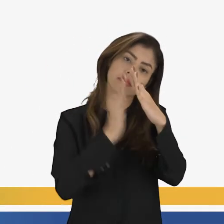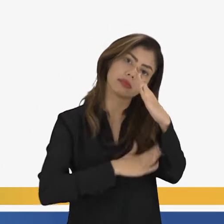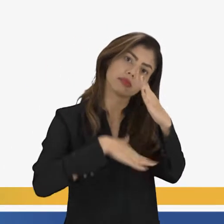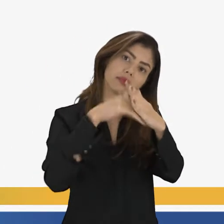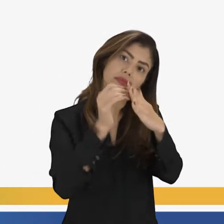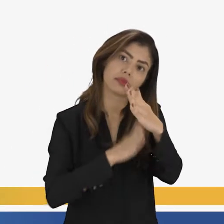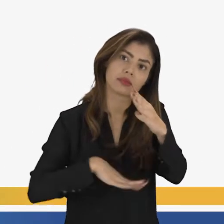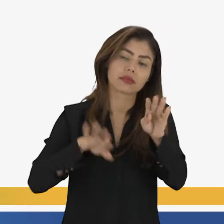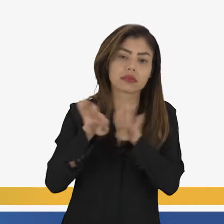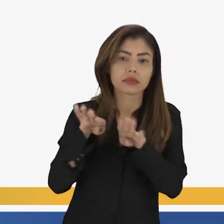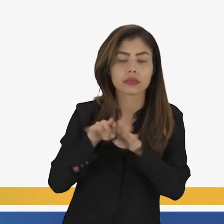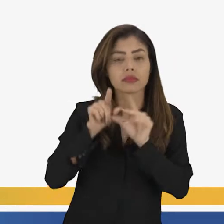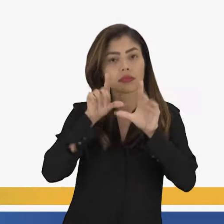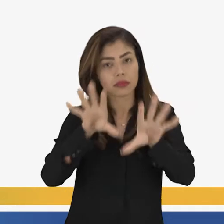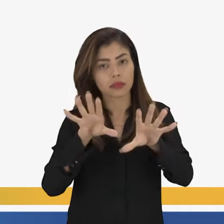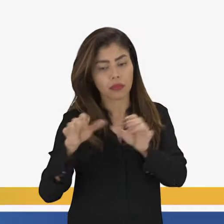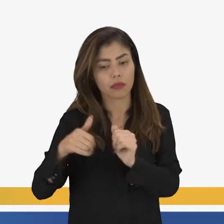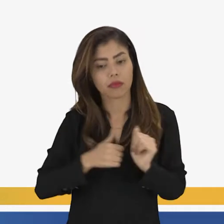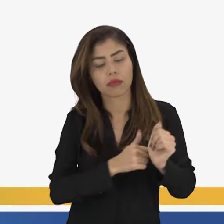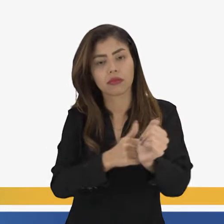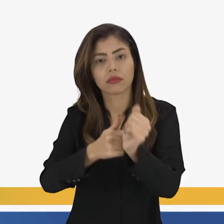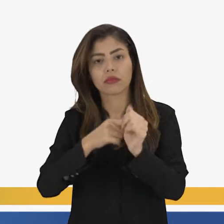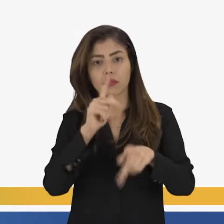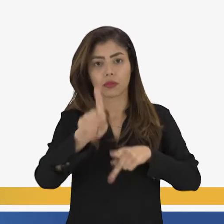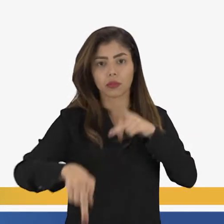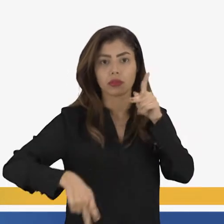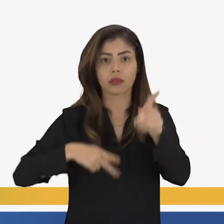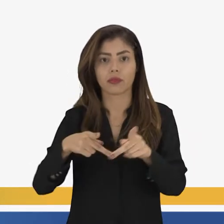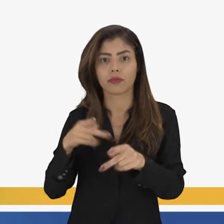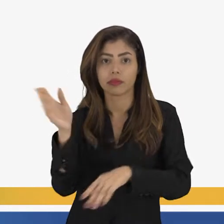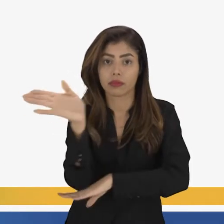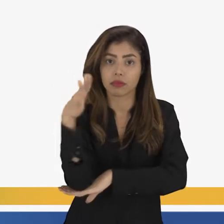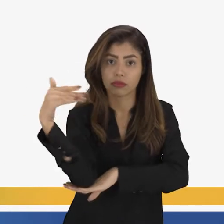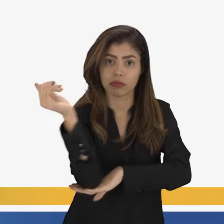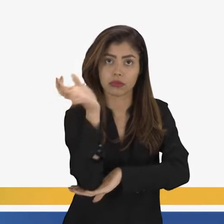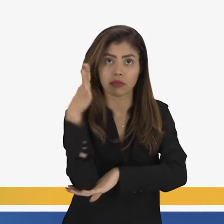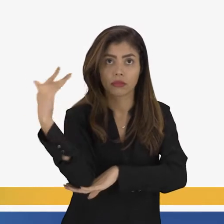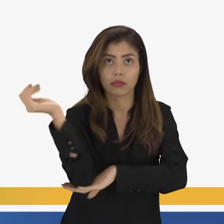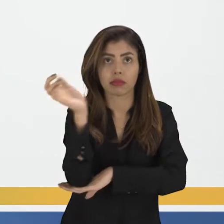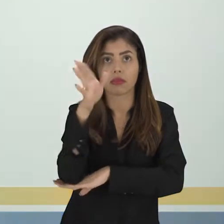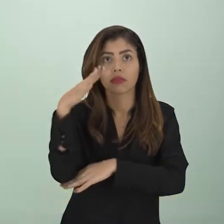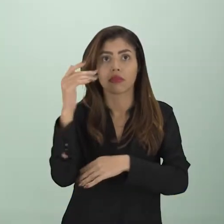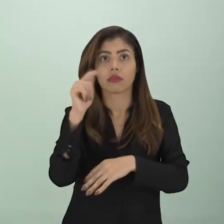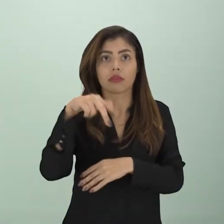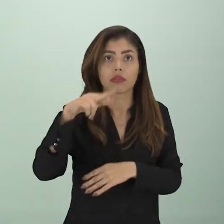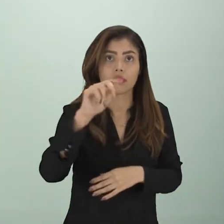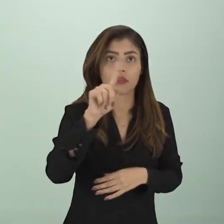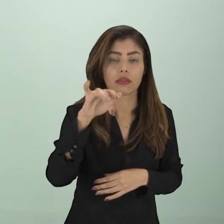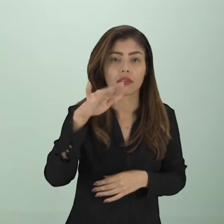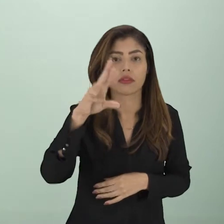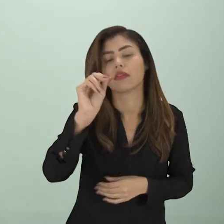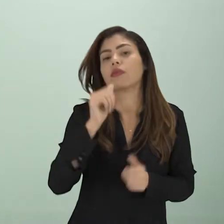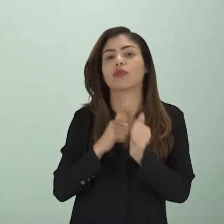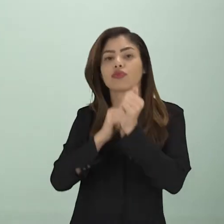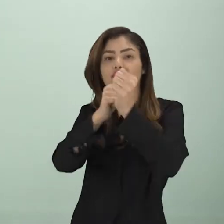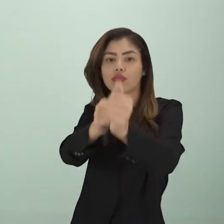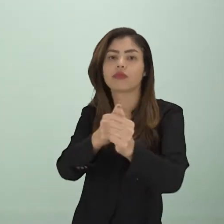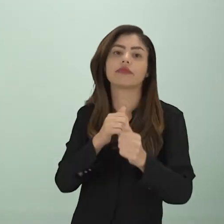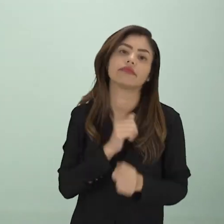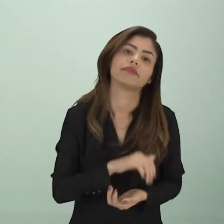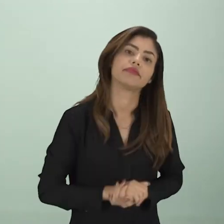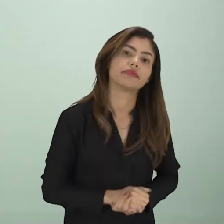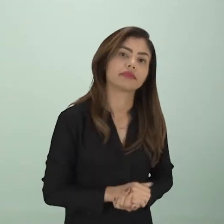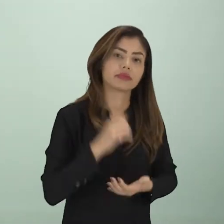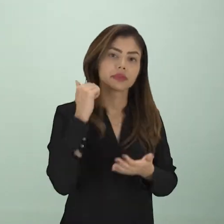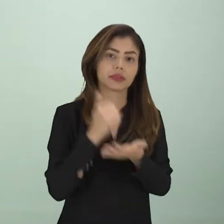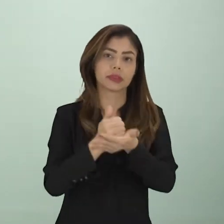da Liberdade Guiando o Povo, né? Ele empunhando essa bandeira do nazismo e várias pessoas atrás o